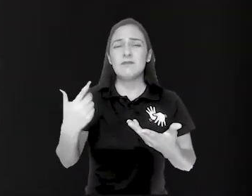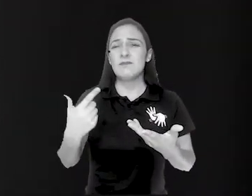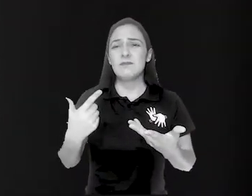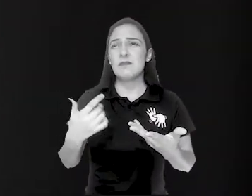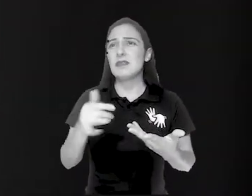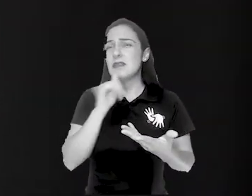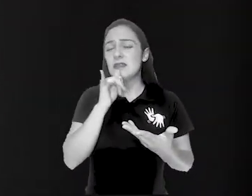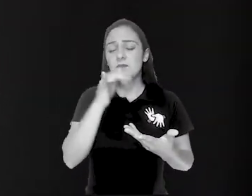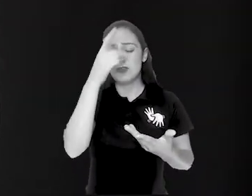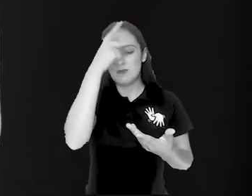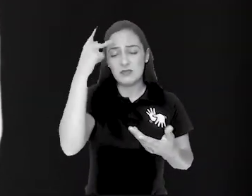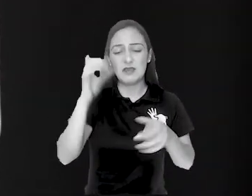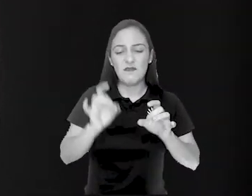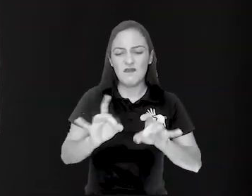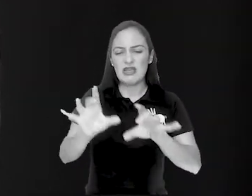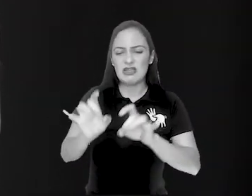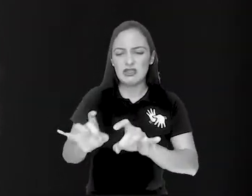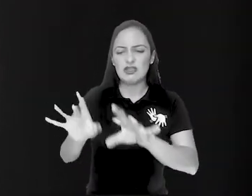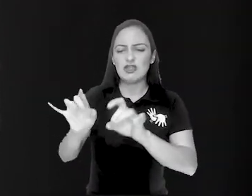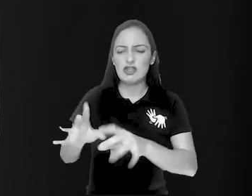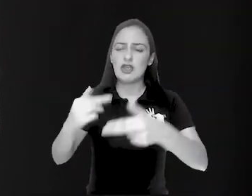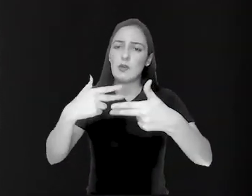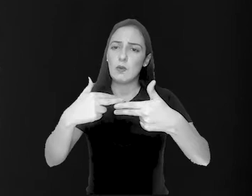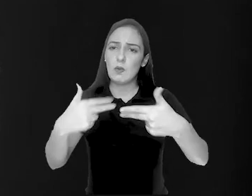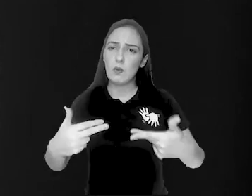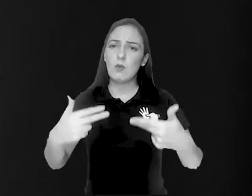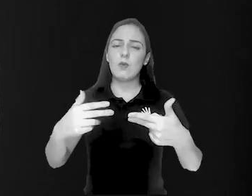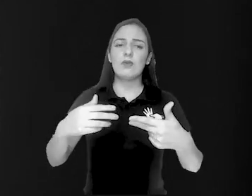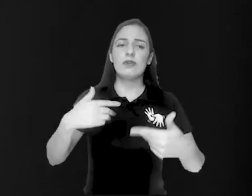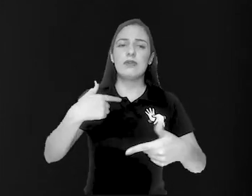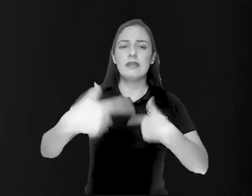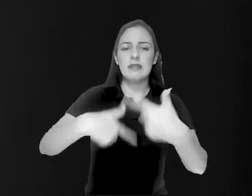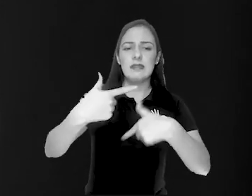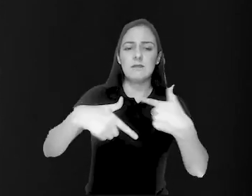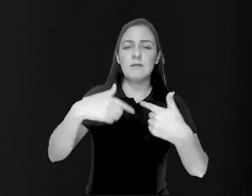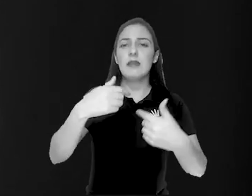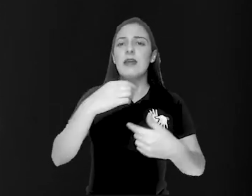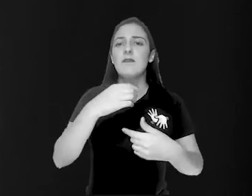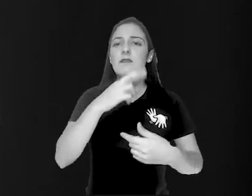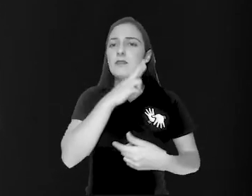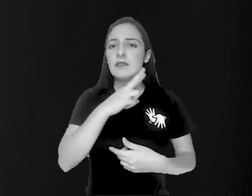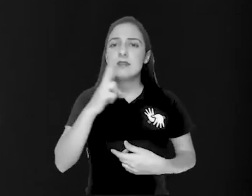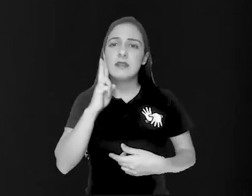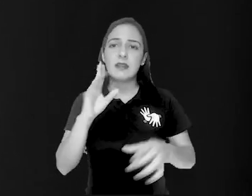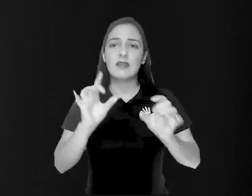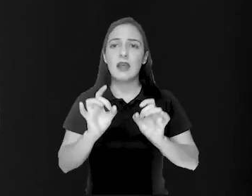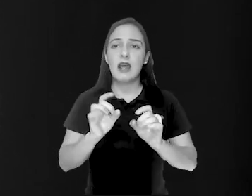elas vendiam artesanato, né? Elas trabalhavam nos restaurantes, alugavam suas casas.